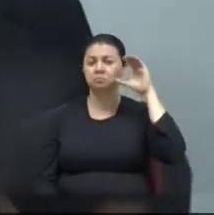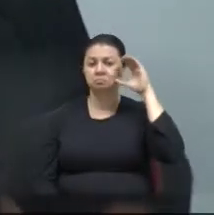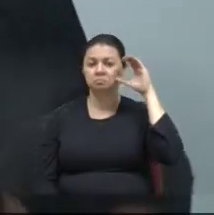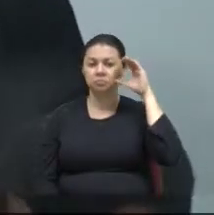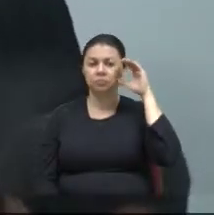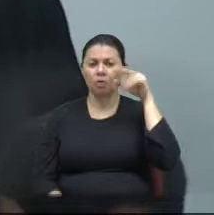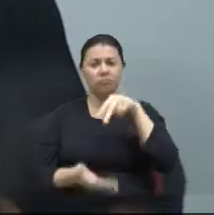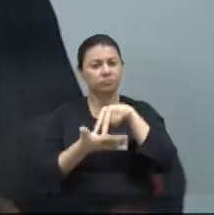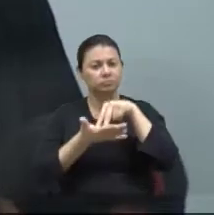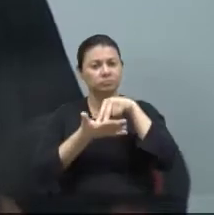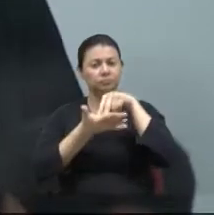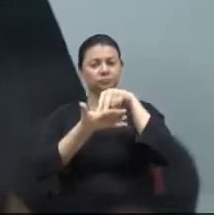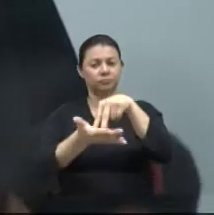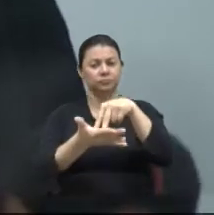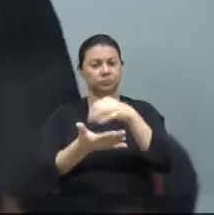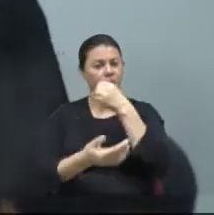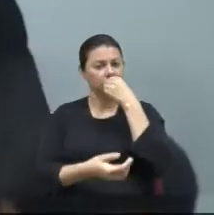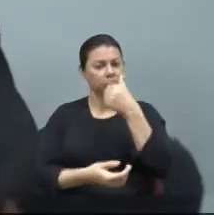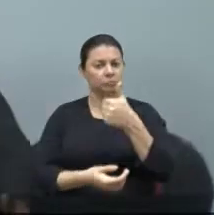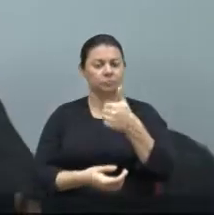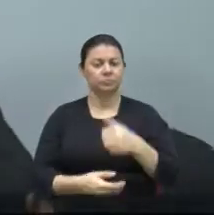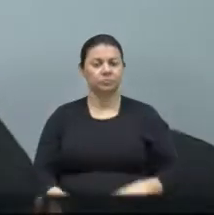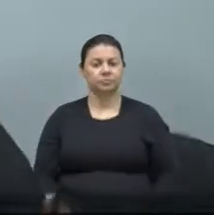trabalhos sociais